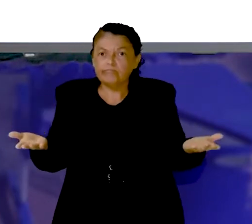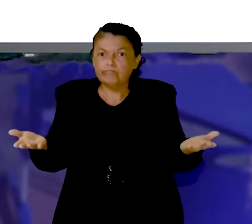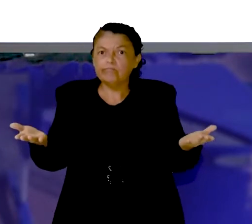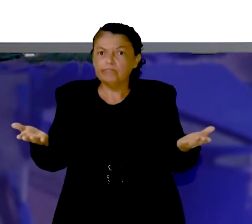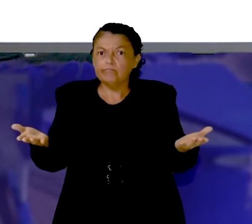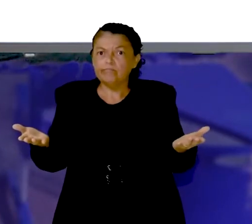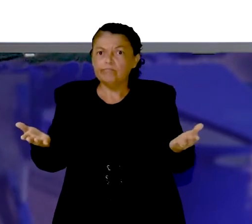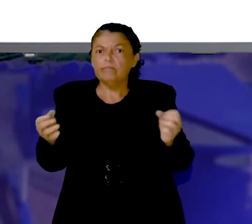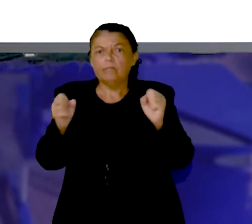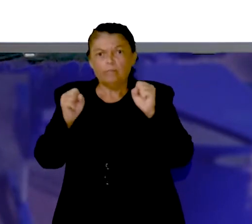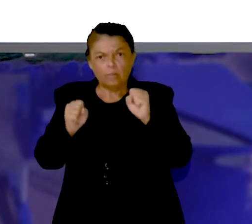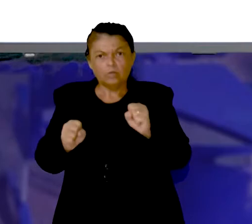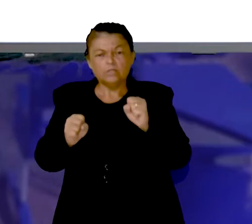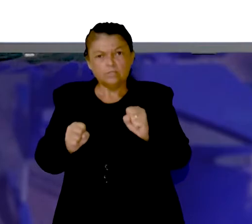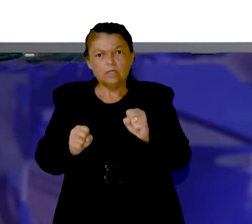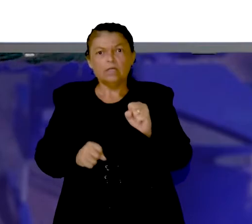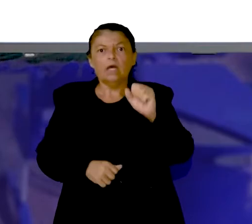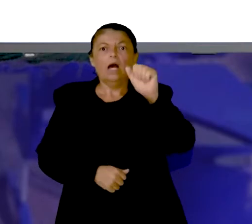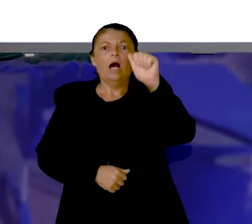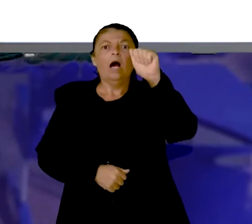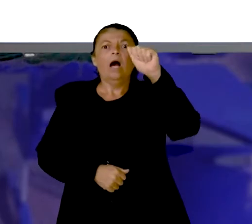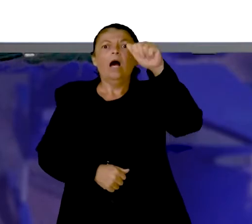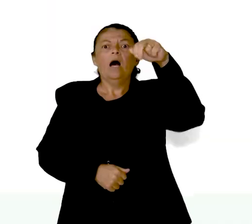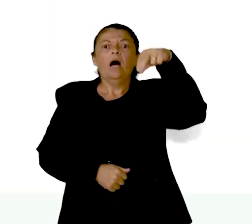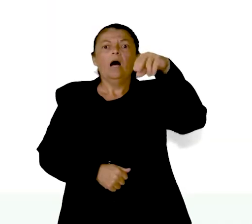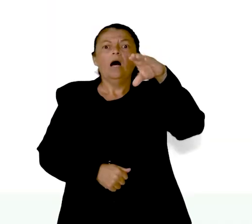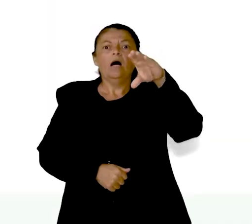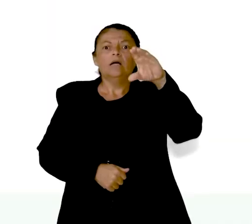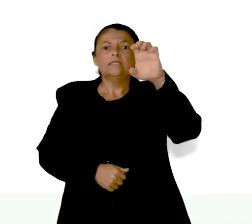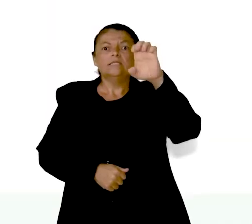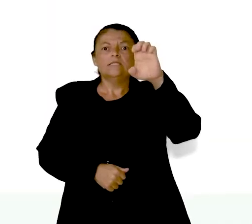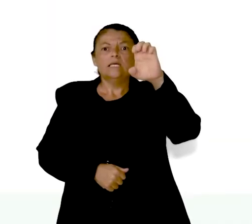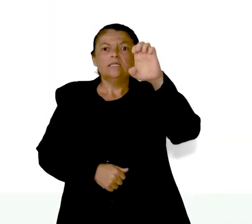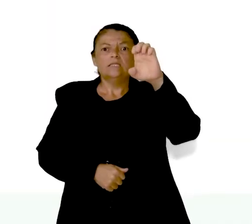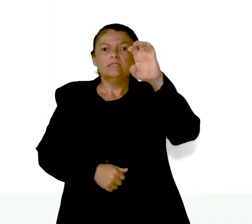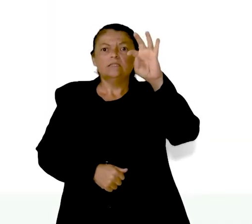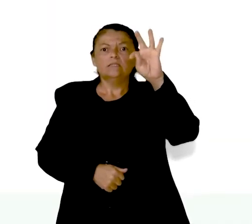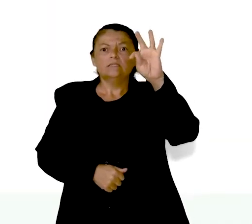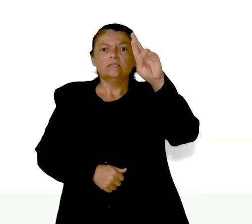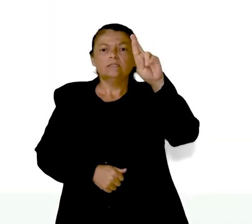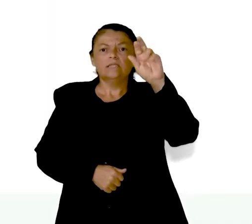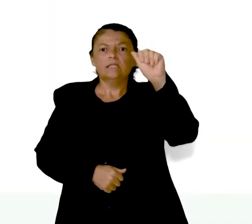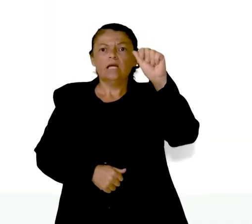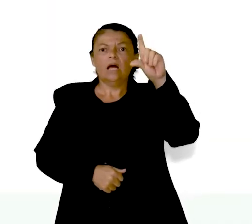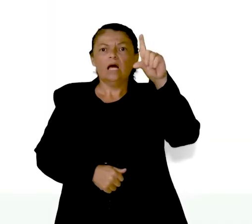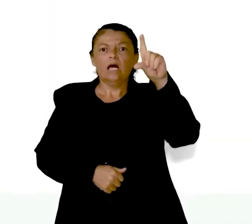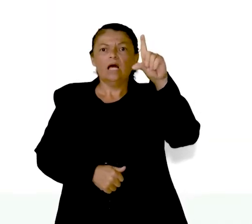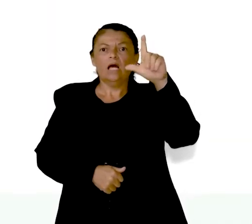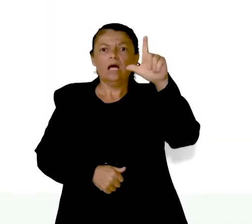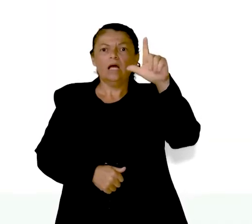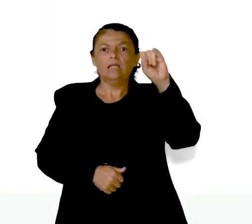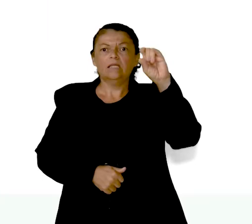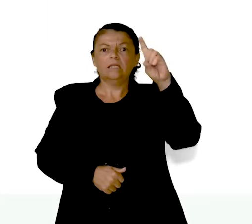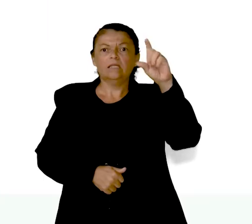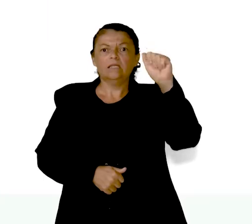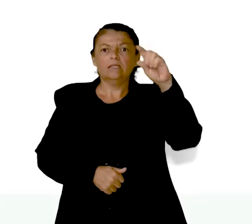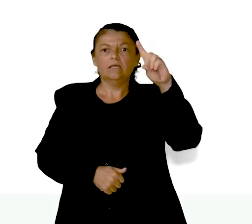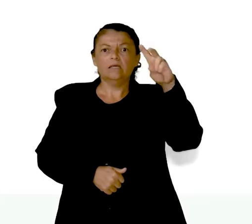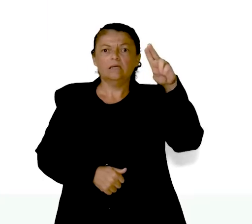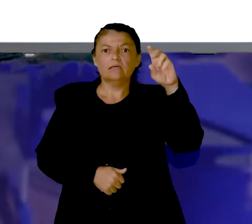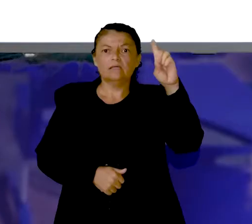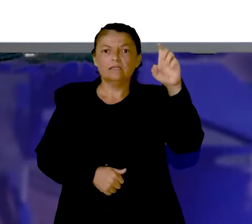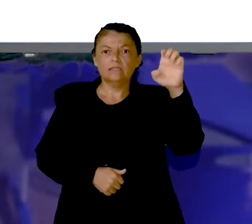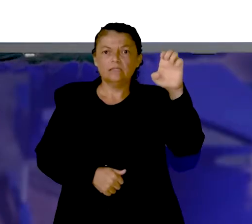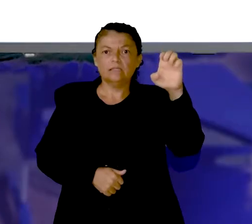enumerar ancestralidade como uma delas, reencarnação e ressurreição.